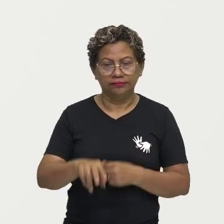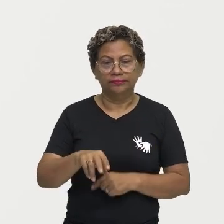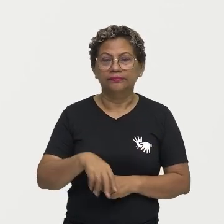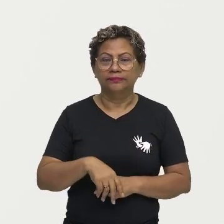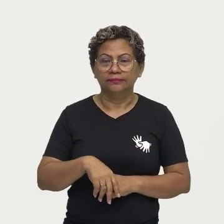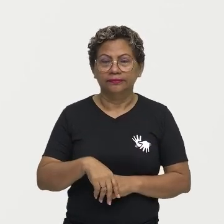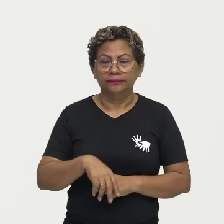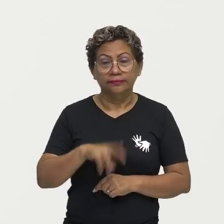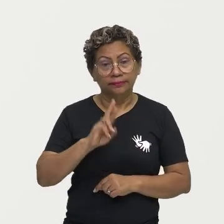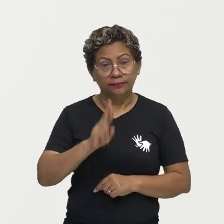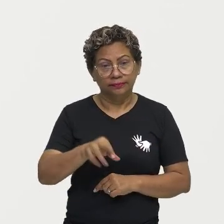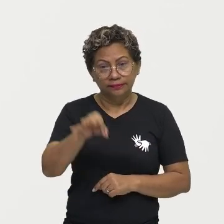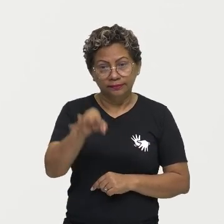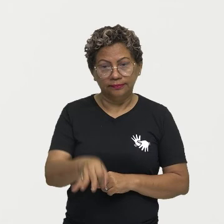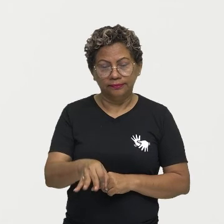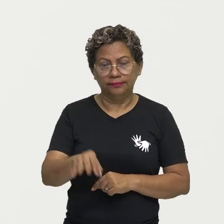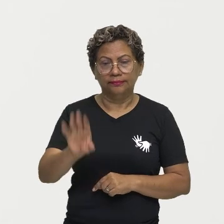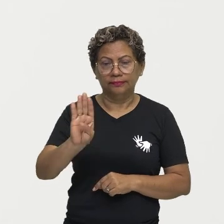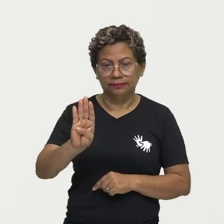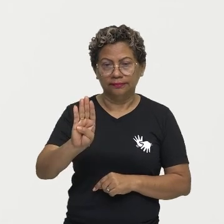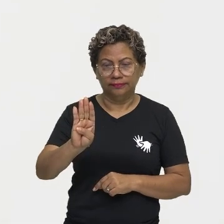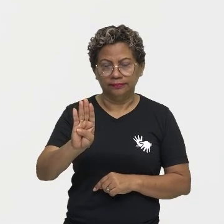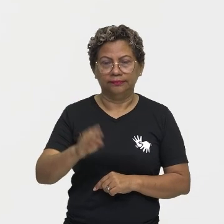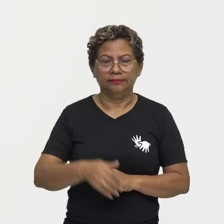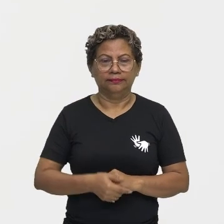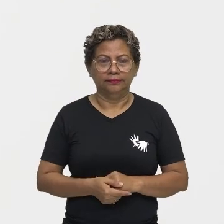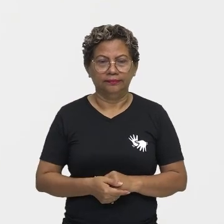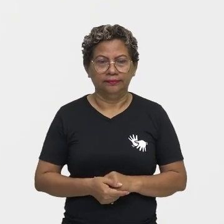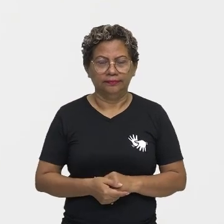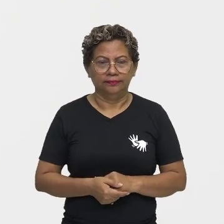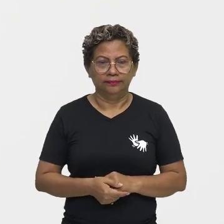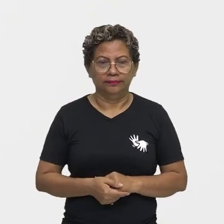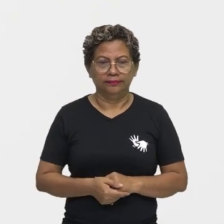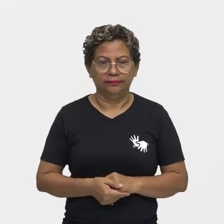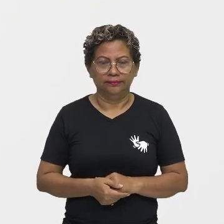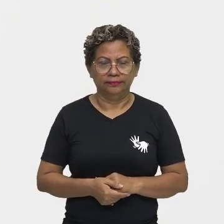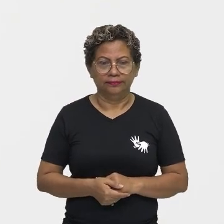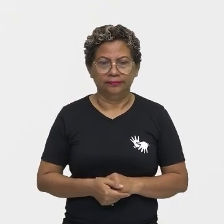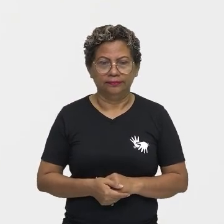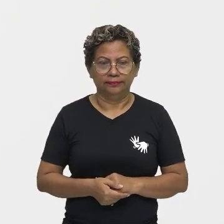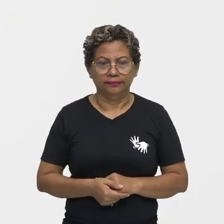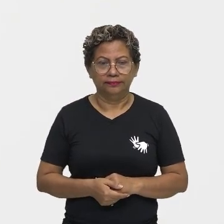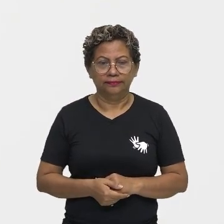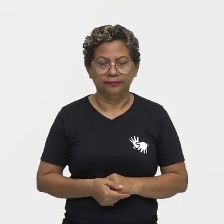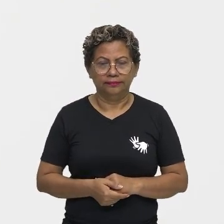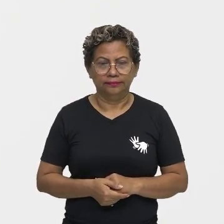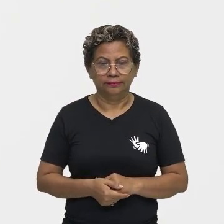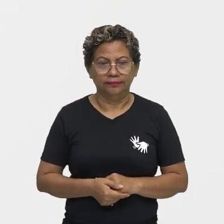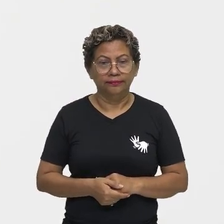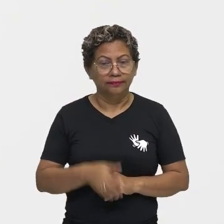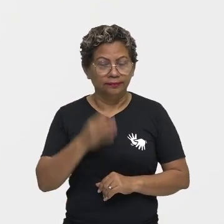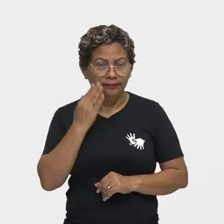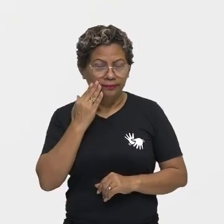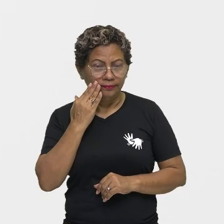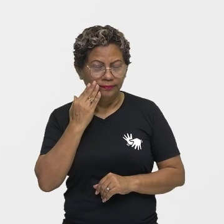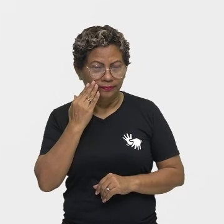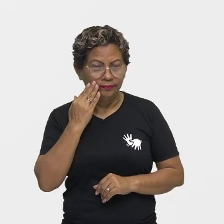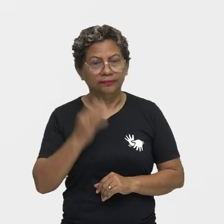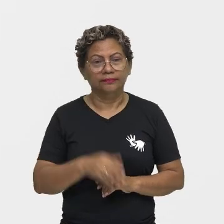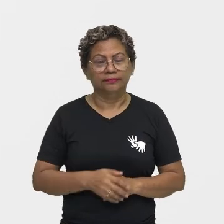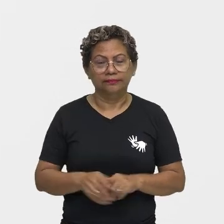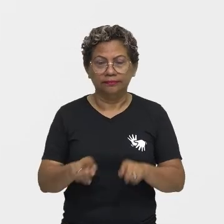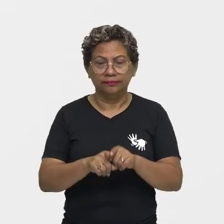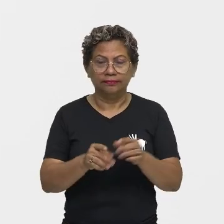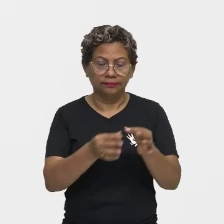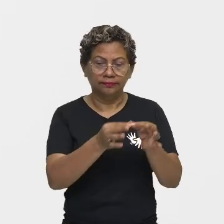a nossa questão número 1. Tá certo, pessoal? Aqui a gente tem as soluções, né? Os comentários,